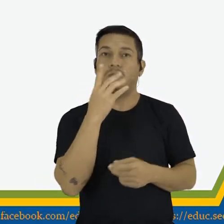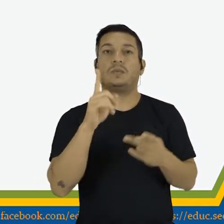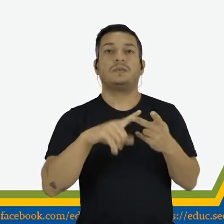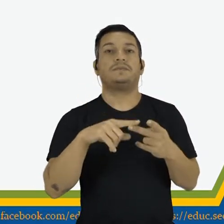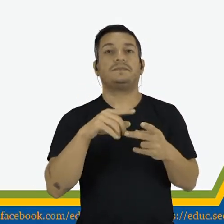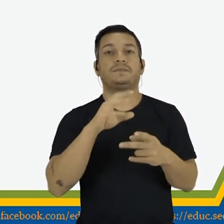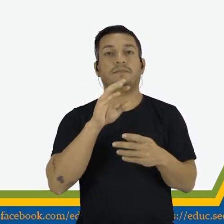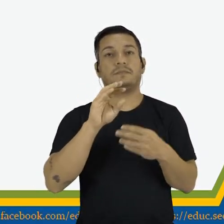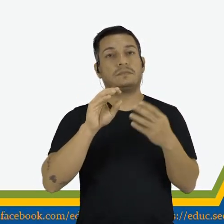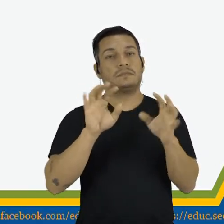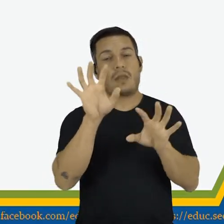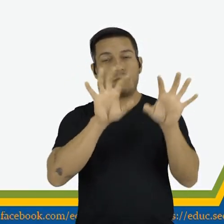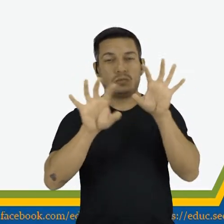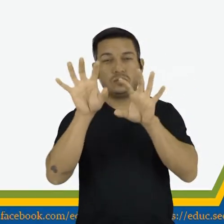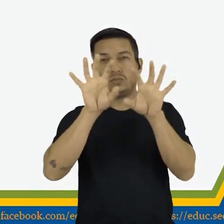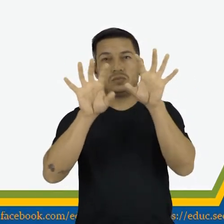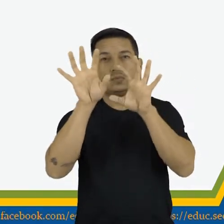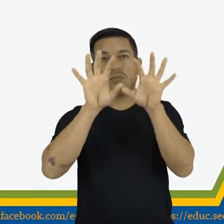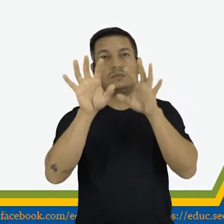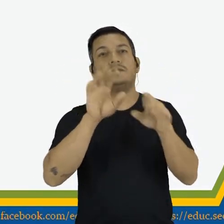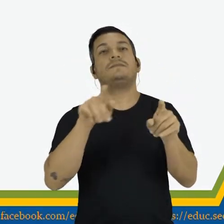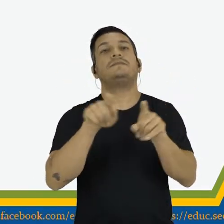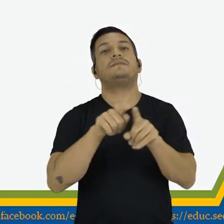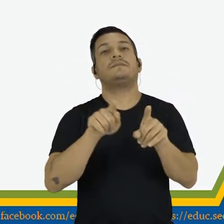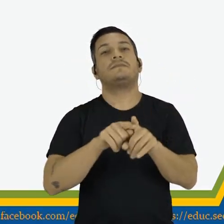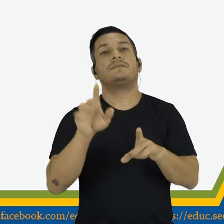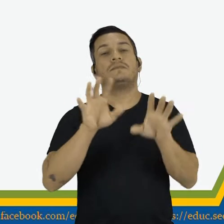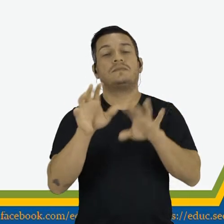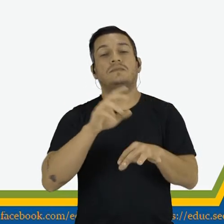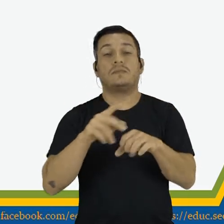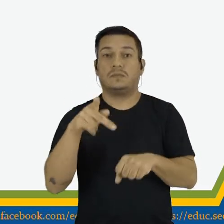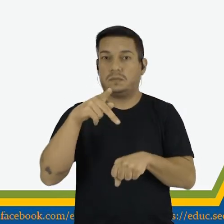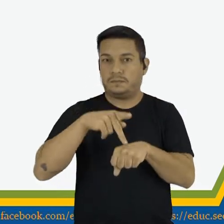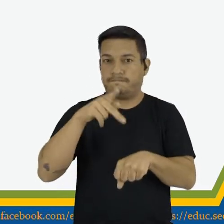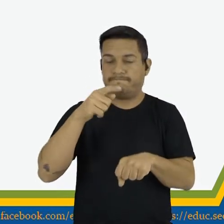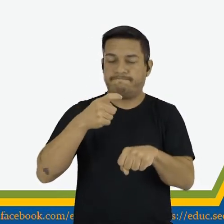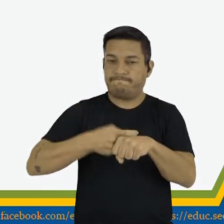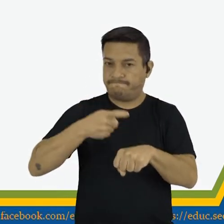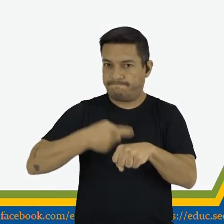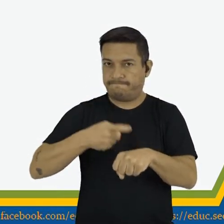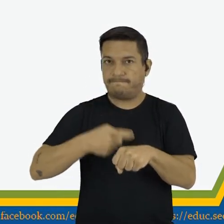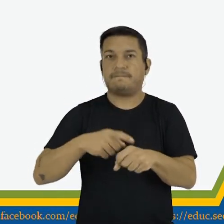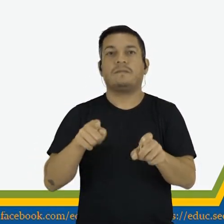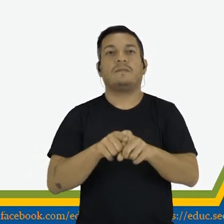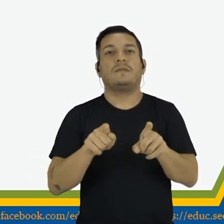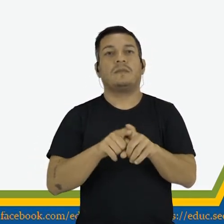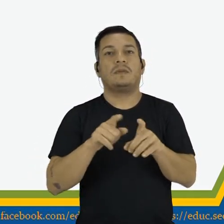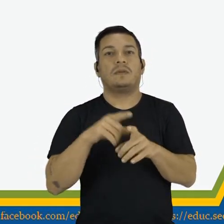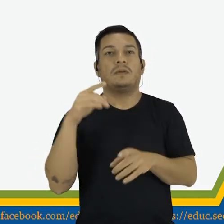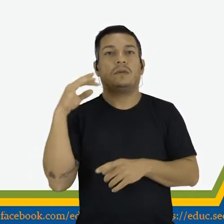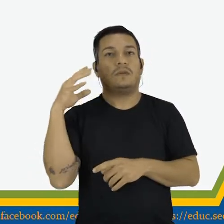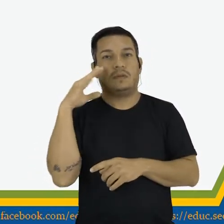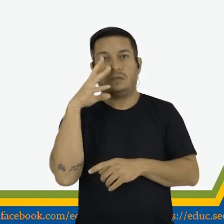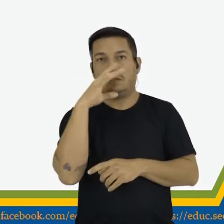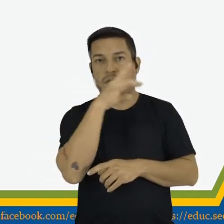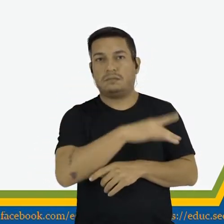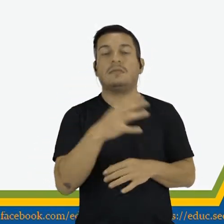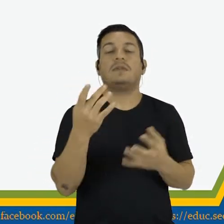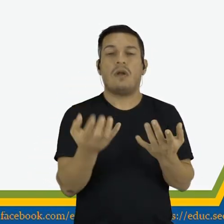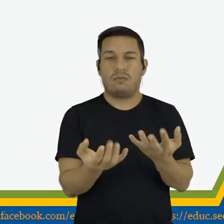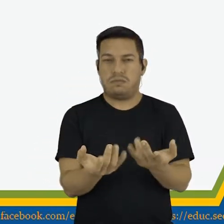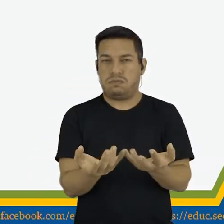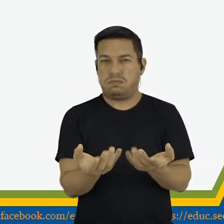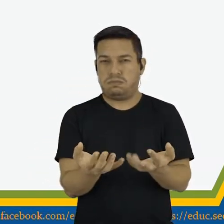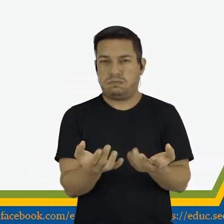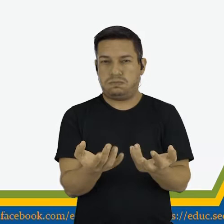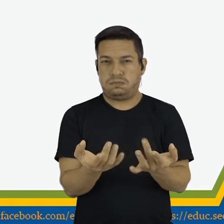a formação de fumaça, a formação de um sólido, o aquecimento espontâneo e também a